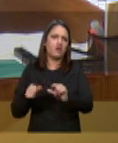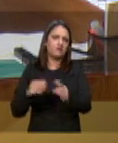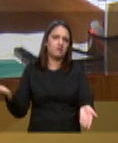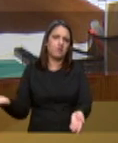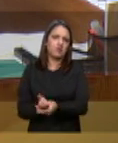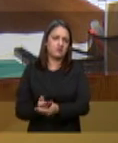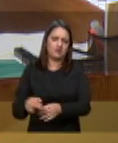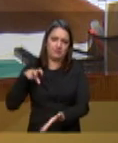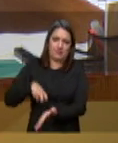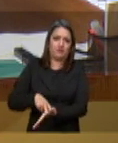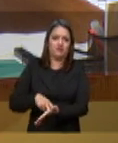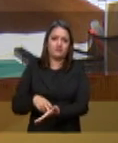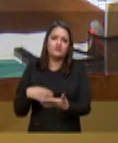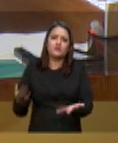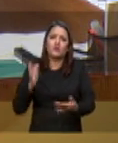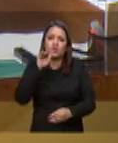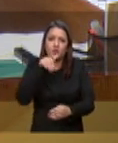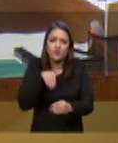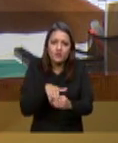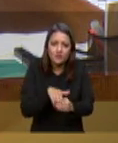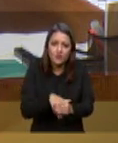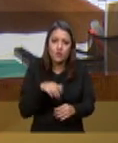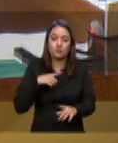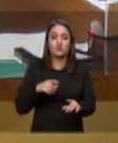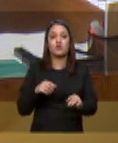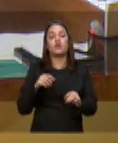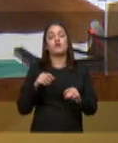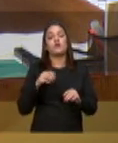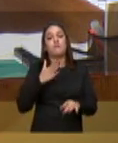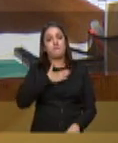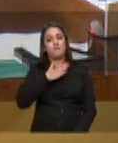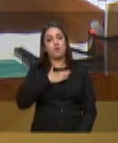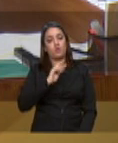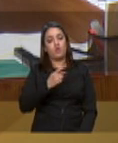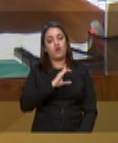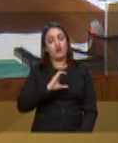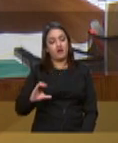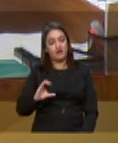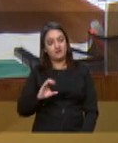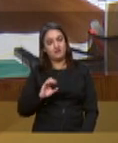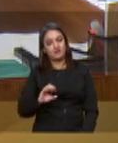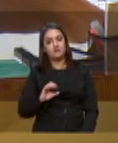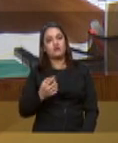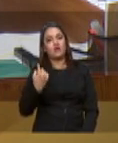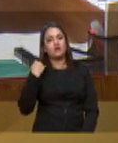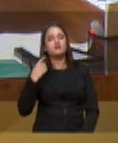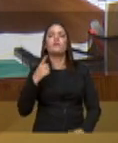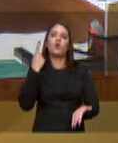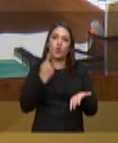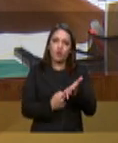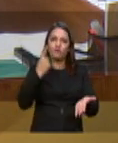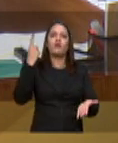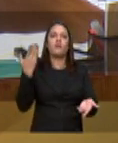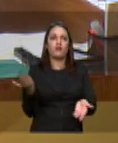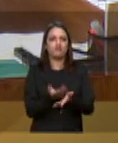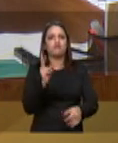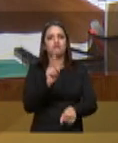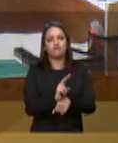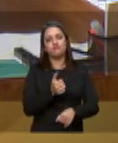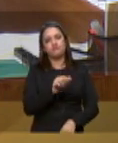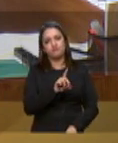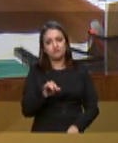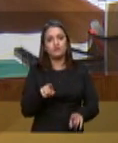da ação penal. No voto que proferi no HC 81.611, reafirmei minha adesão no julgamento da cautelar desta DIN, também no